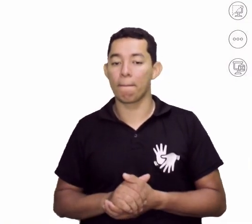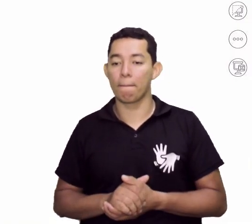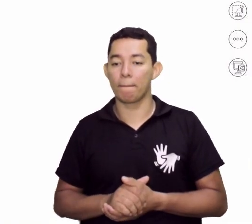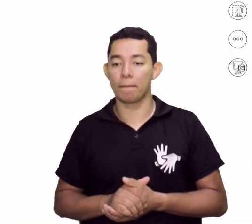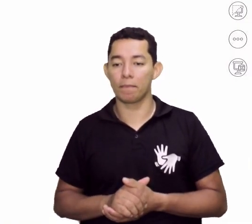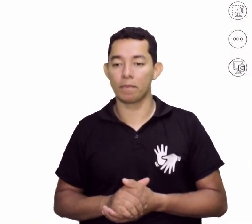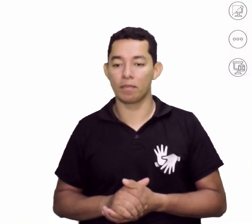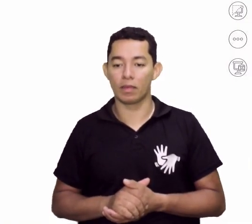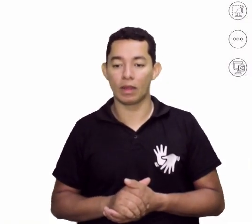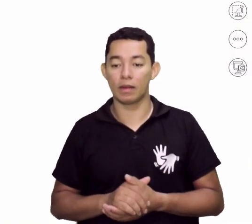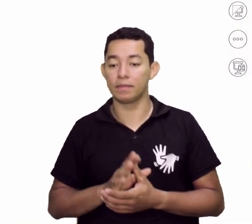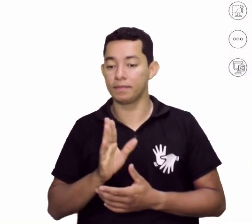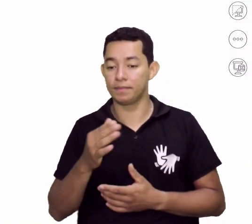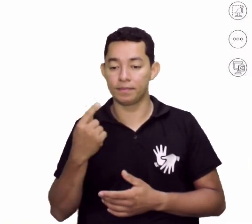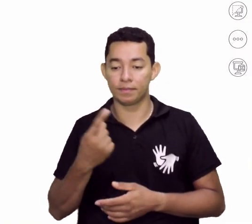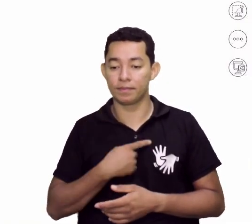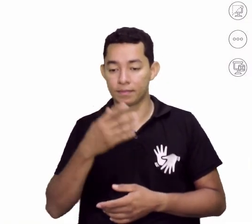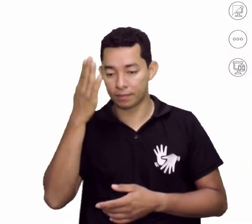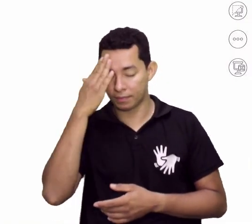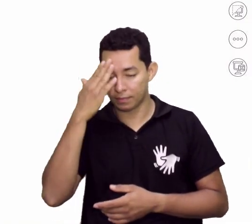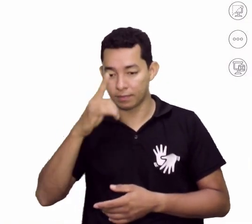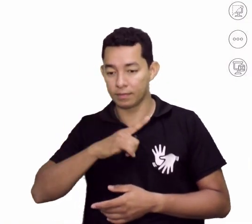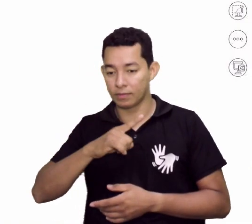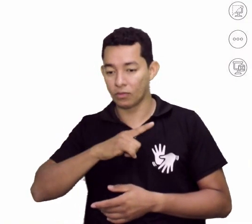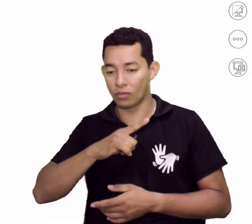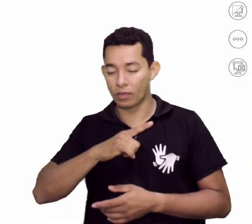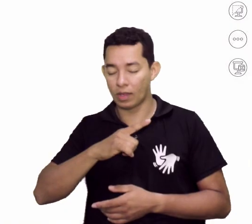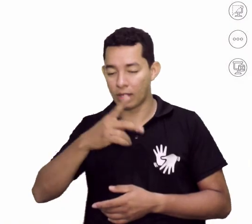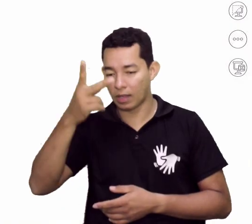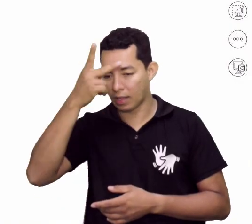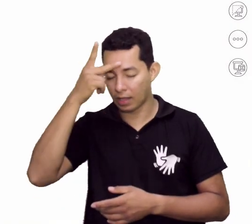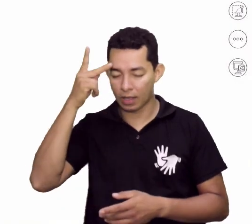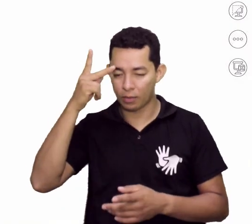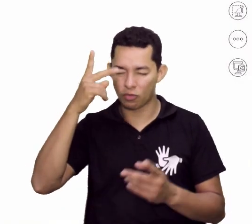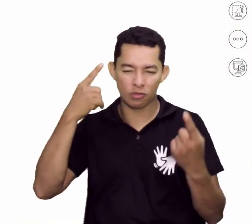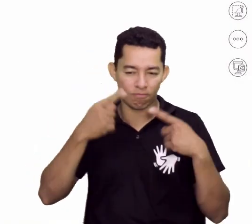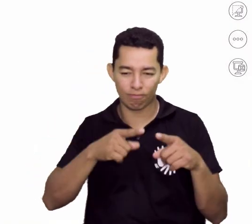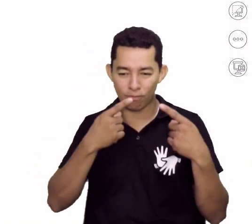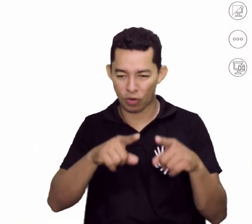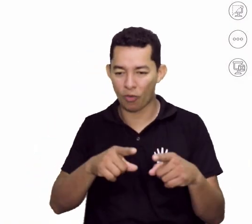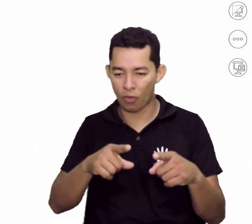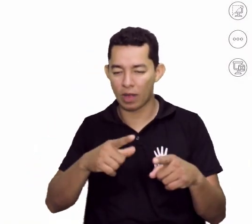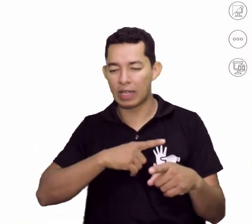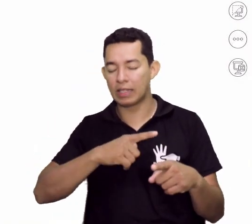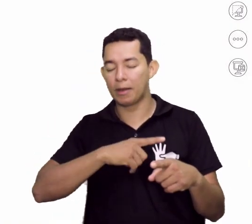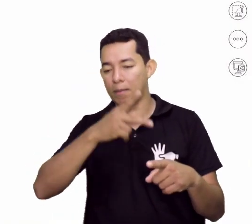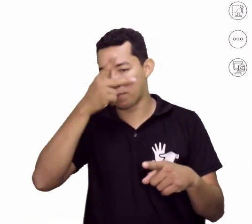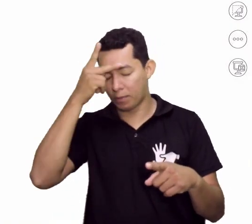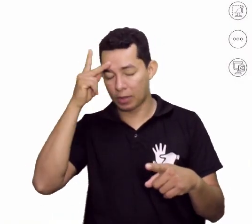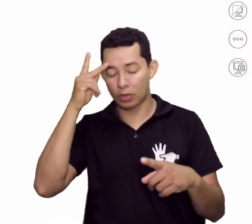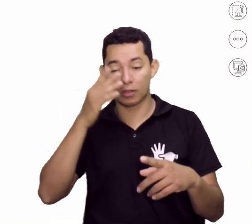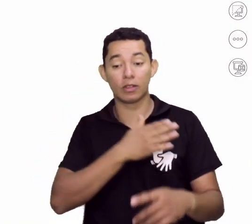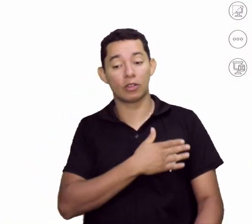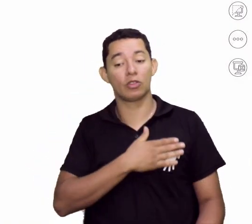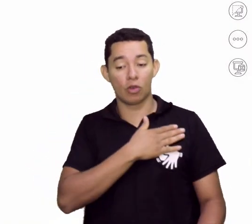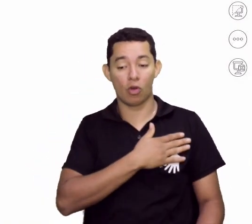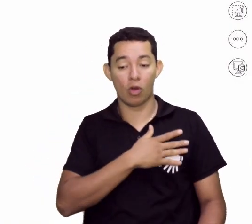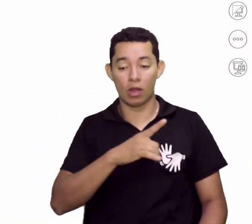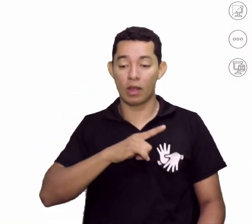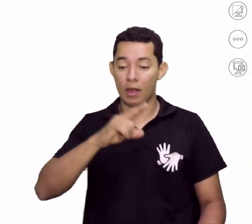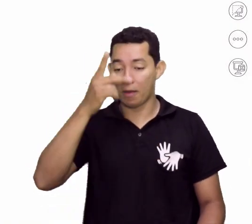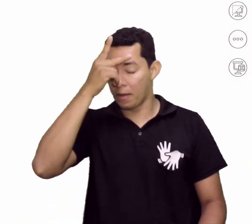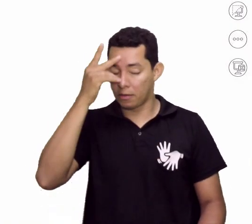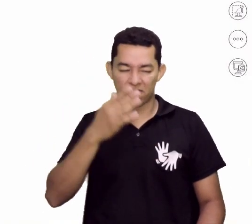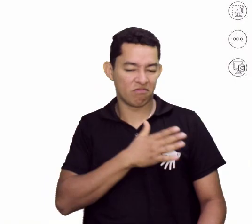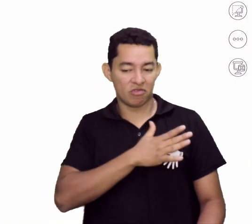Olha, a gente já sabe disso, que tem os haters na internet, né? Tem gente contra e tem gente a favor. Tem gente que elogia, que vê